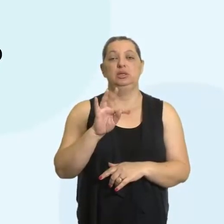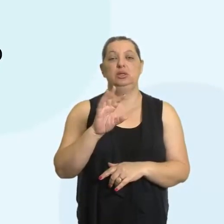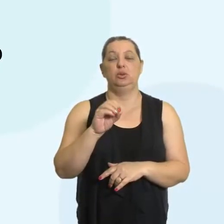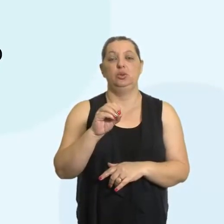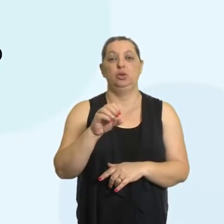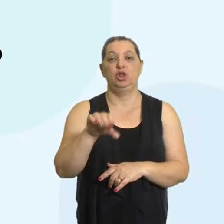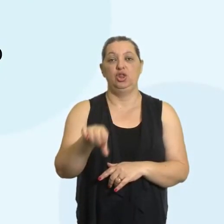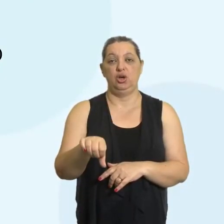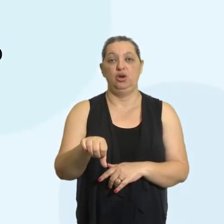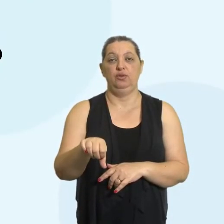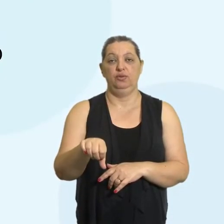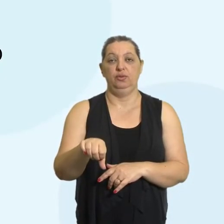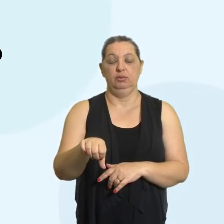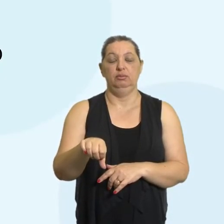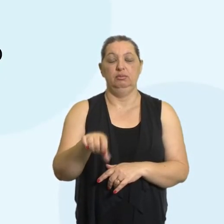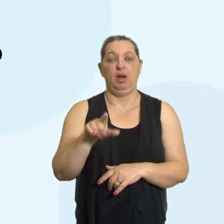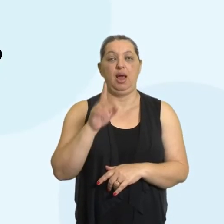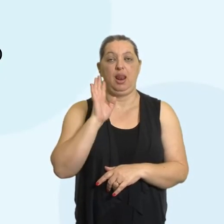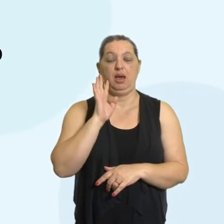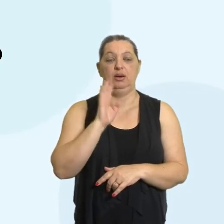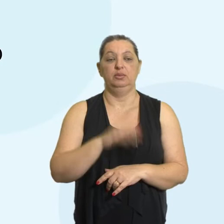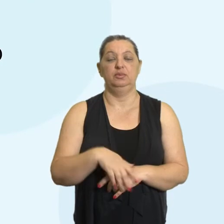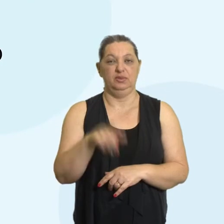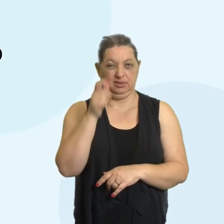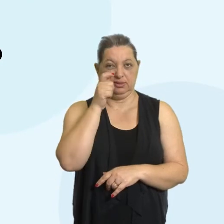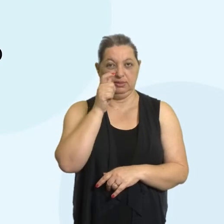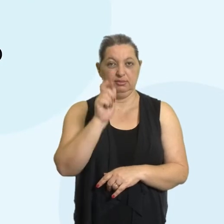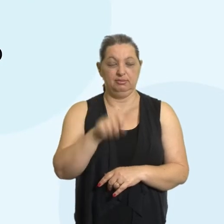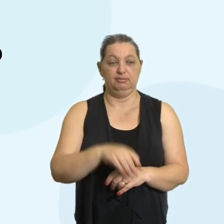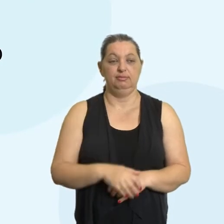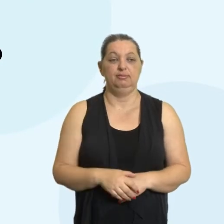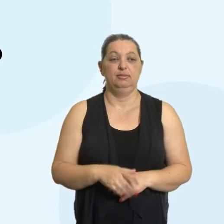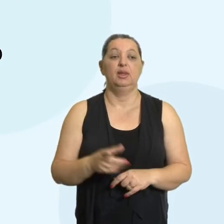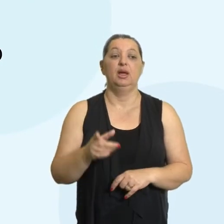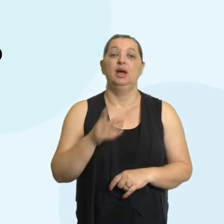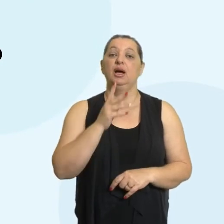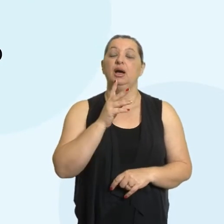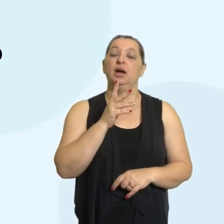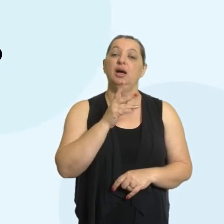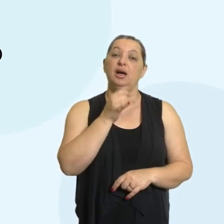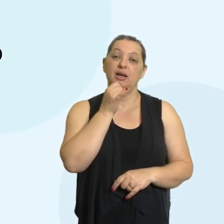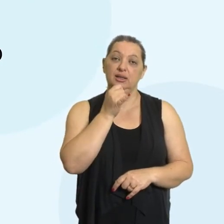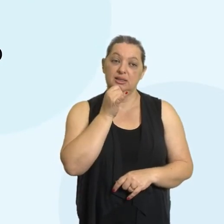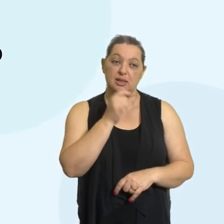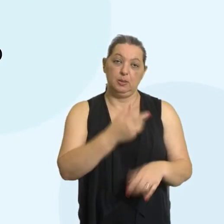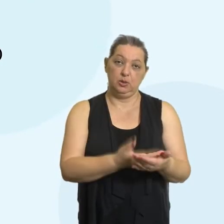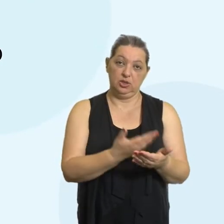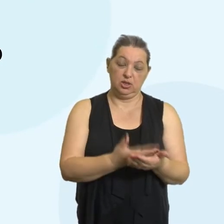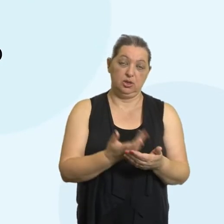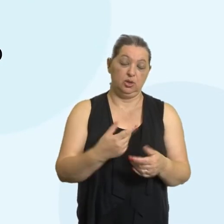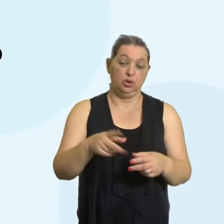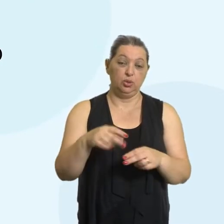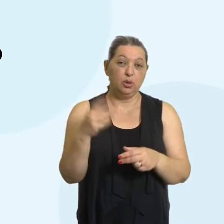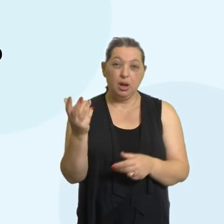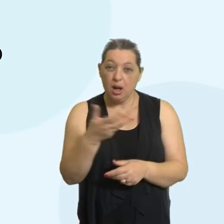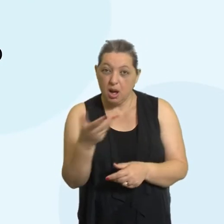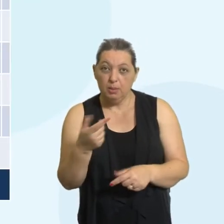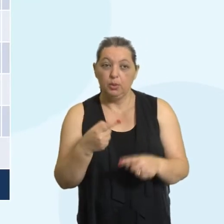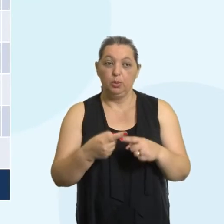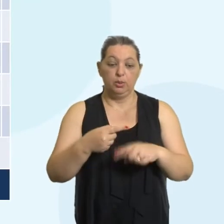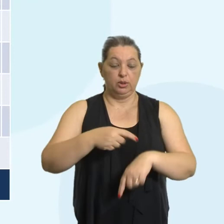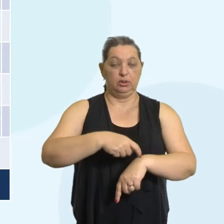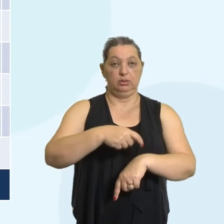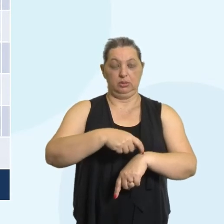sei nem porque eu tô editando Mas é bem legal E aí vamos para o nosso exemplo de aula eu tô correndo um pouco causa do tempo tá gente então